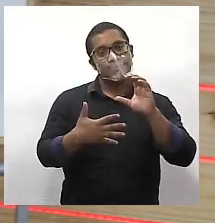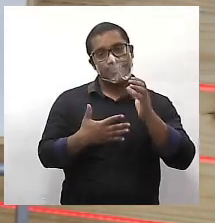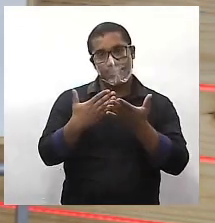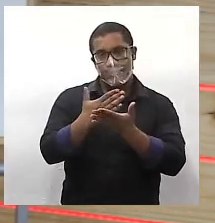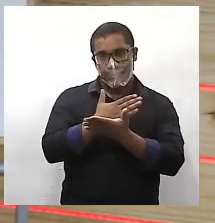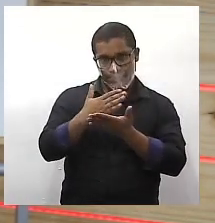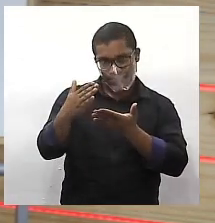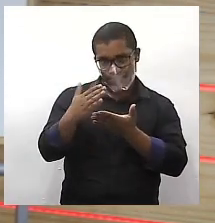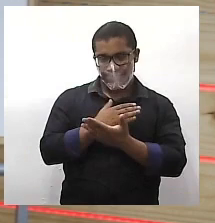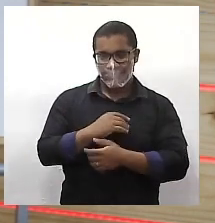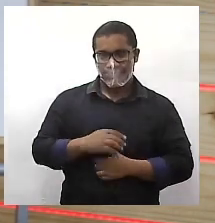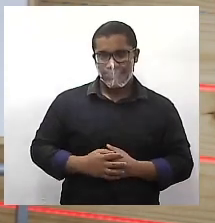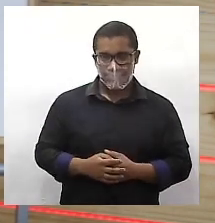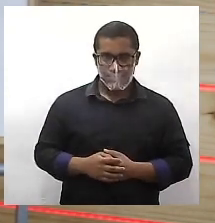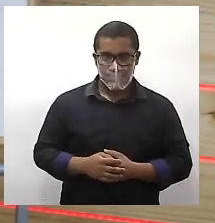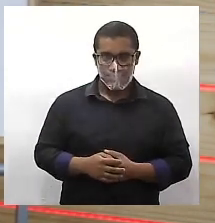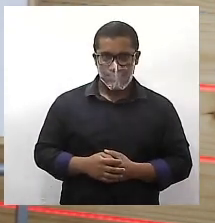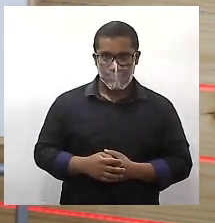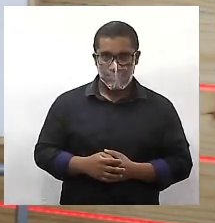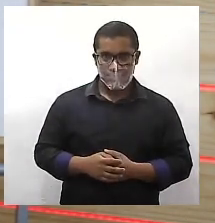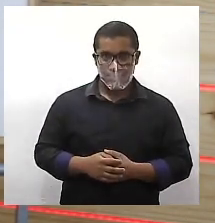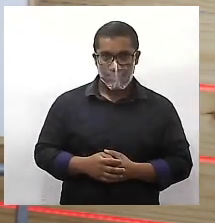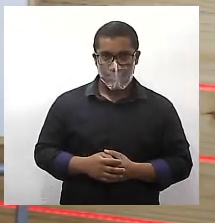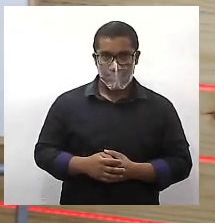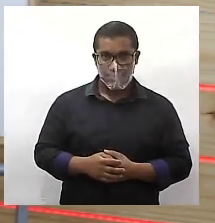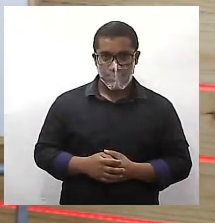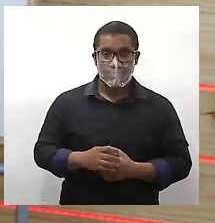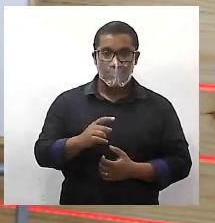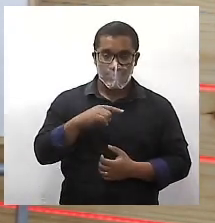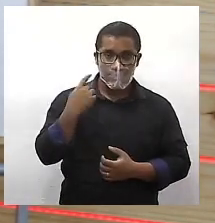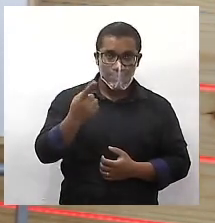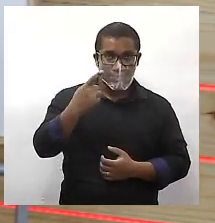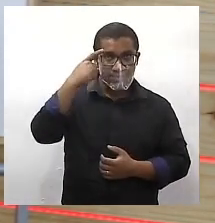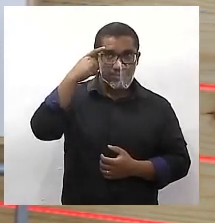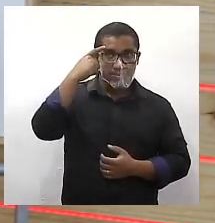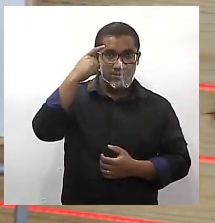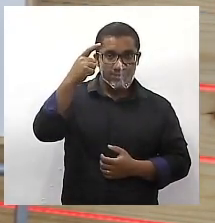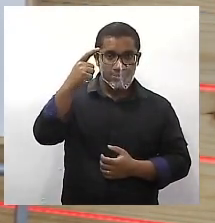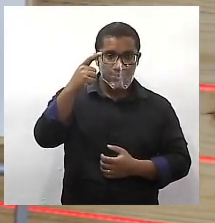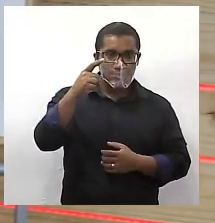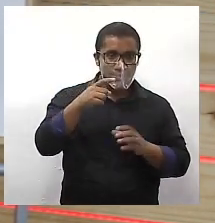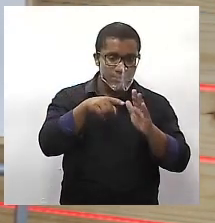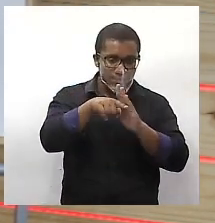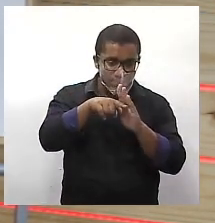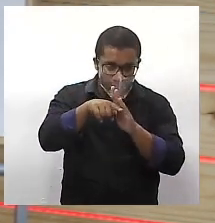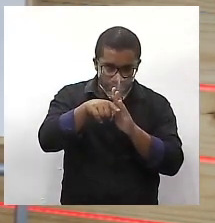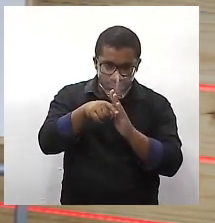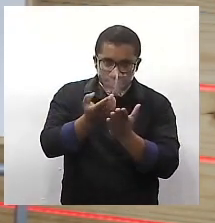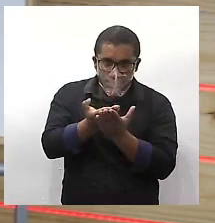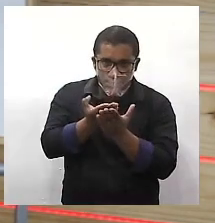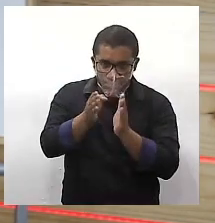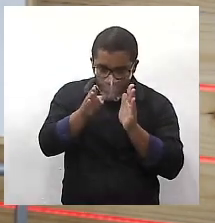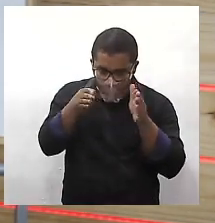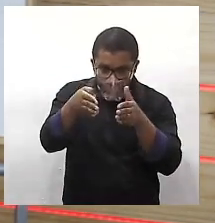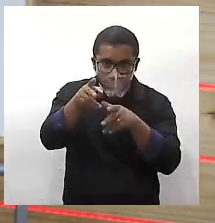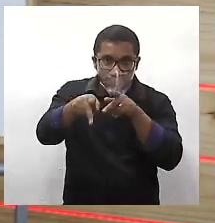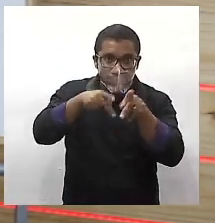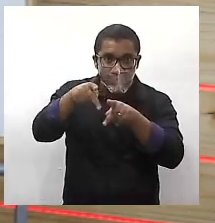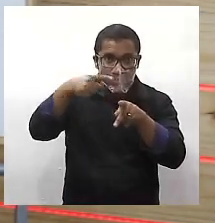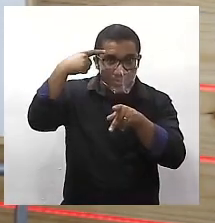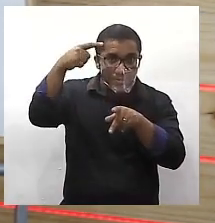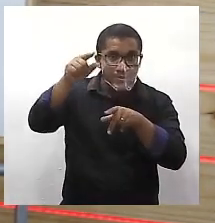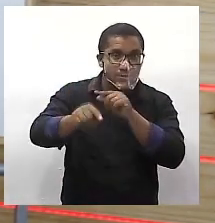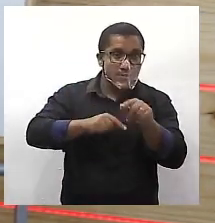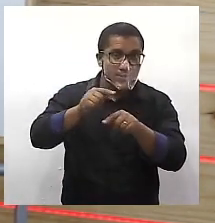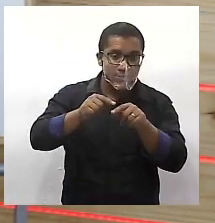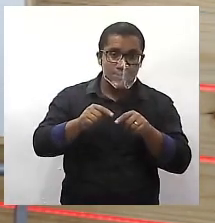tá? A gente tem algumas características que a gente leva em consideração quando você faz o estudo da população. Lembrem que aqui, olha para